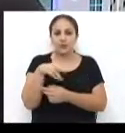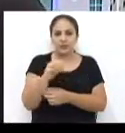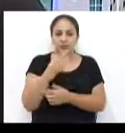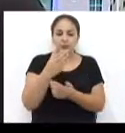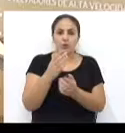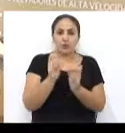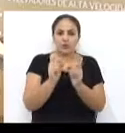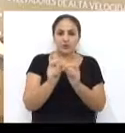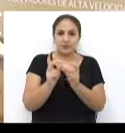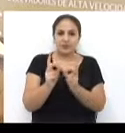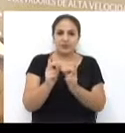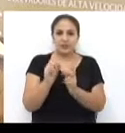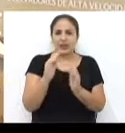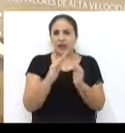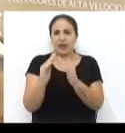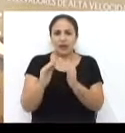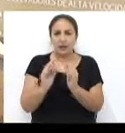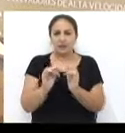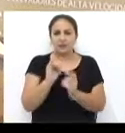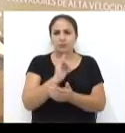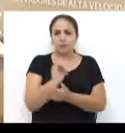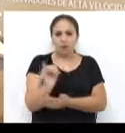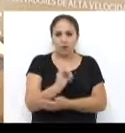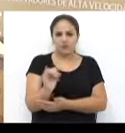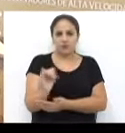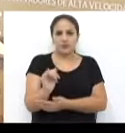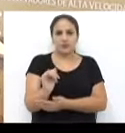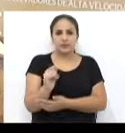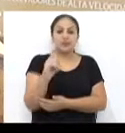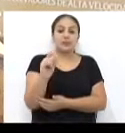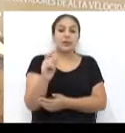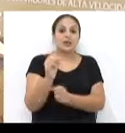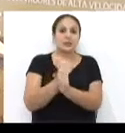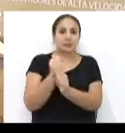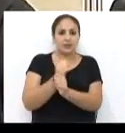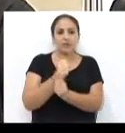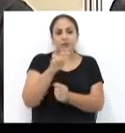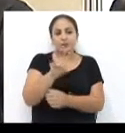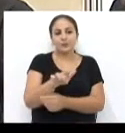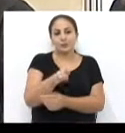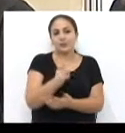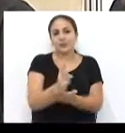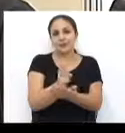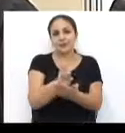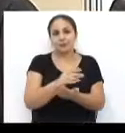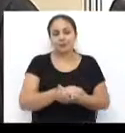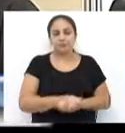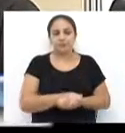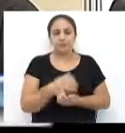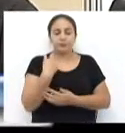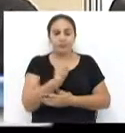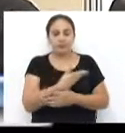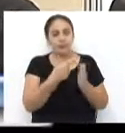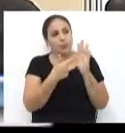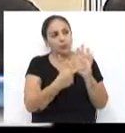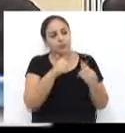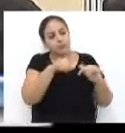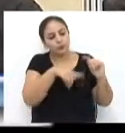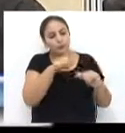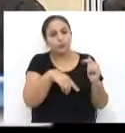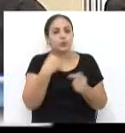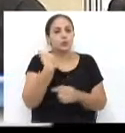Luciano, que comercializa imóveis pelo 10º ano consecutivo. quando a gente está se expondo no mercado, apresentando o